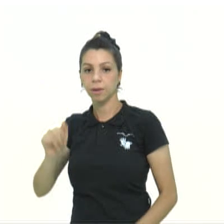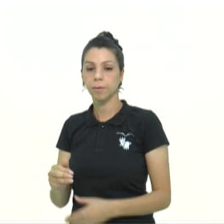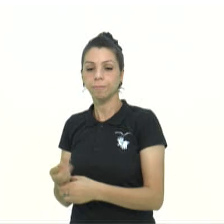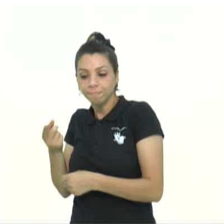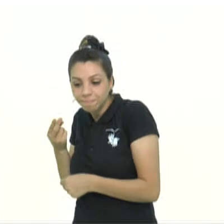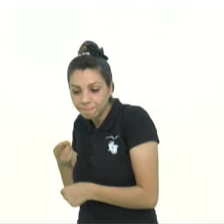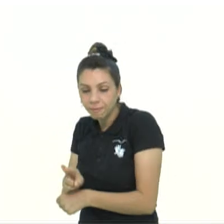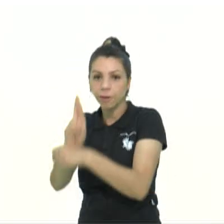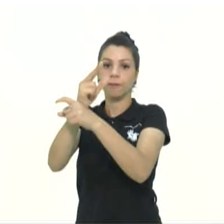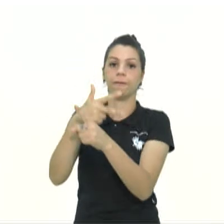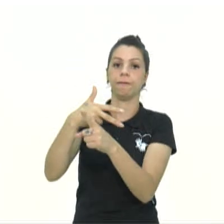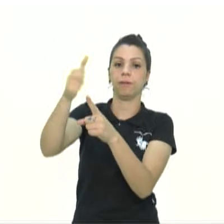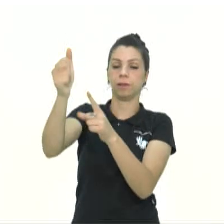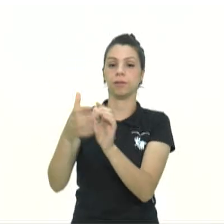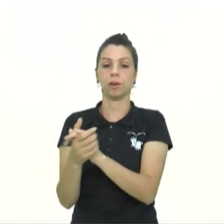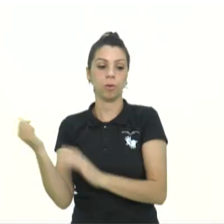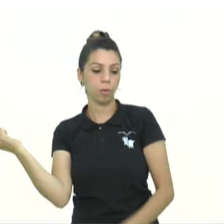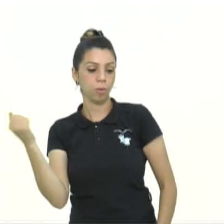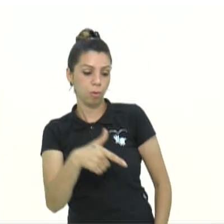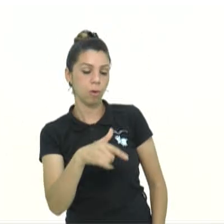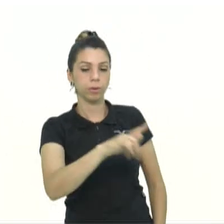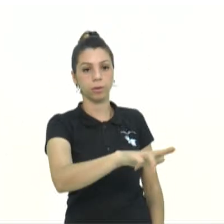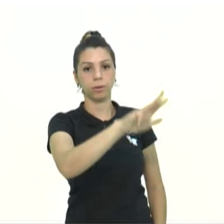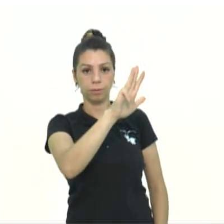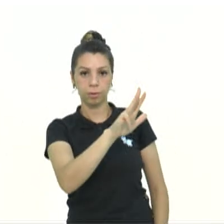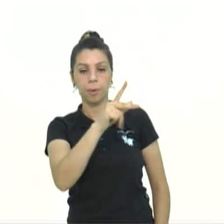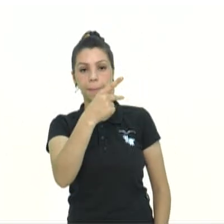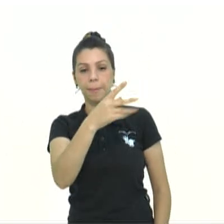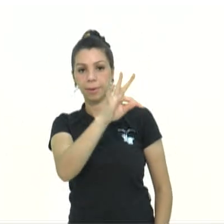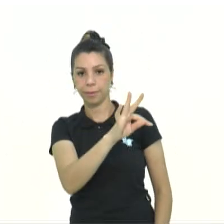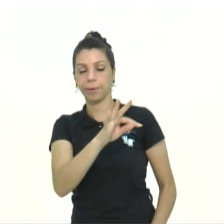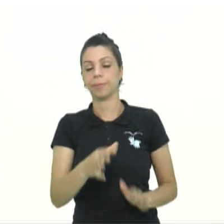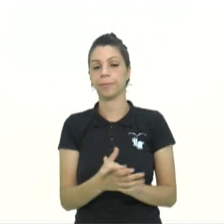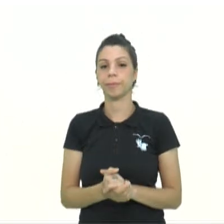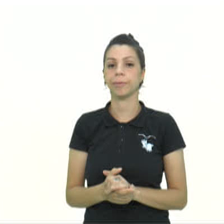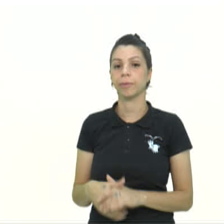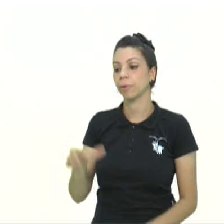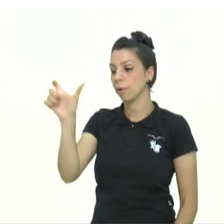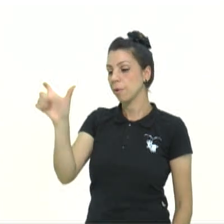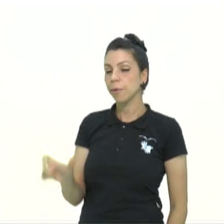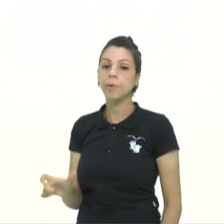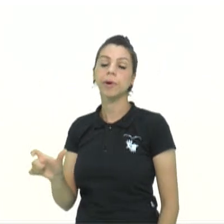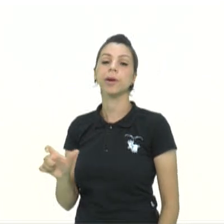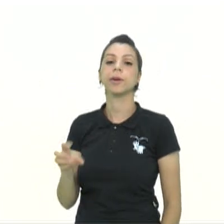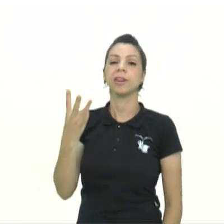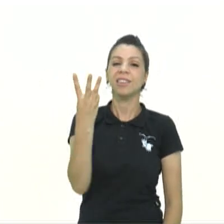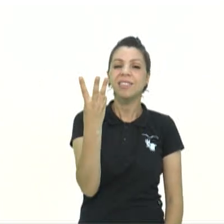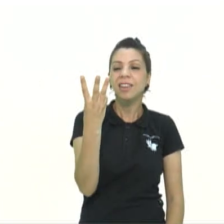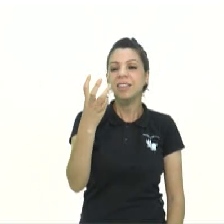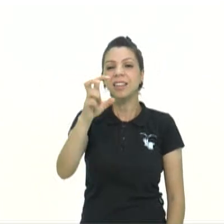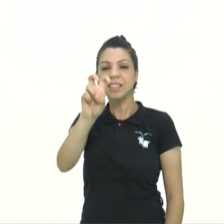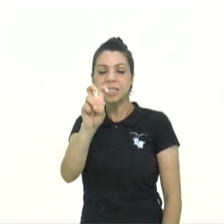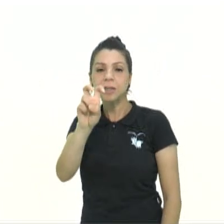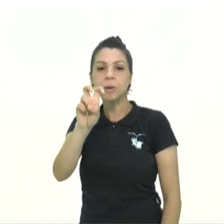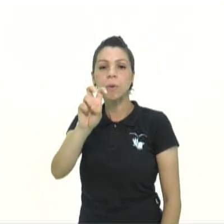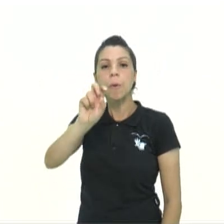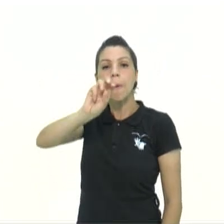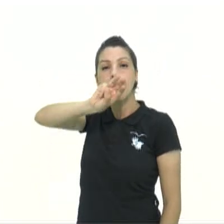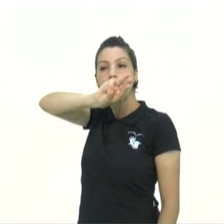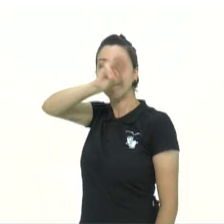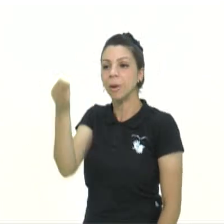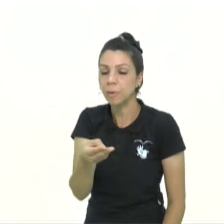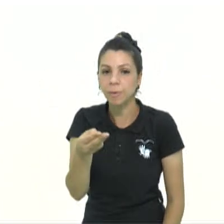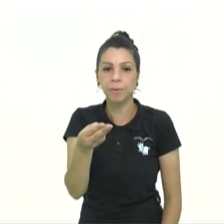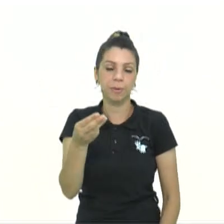vencedor com relação a Luiz Inácio Lula da Silva, do PT. O Collor recebeu cerca de 35 milhões de votos e o